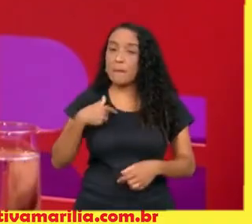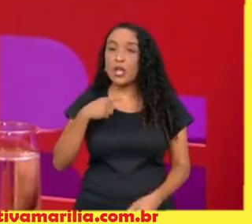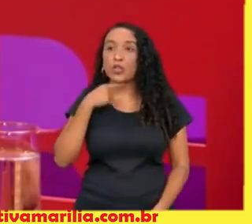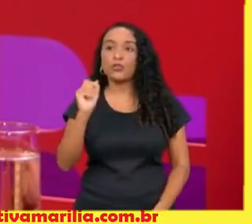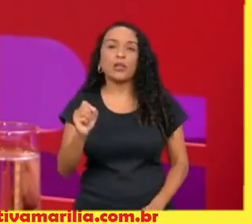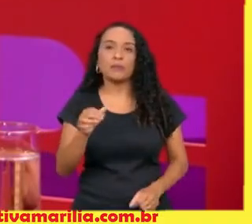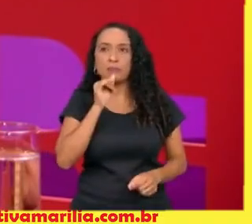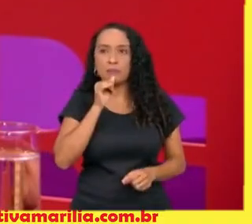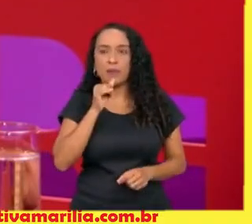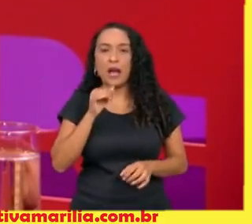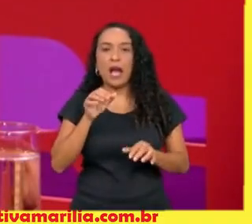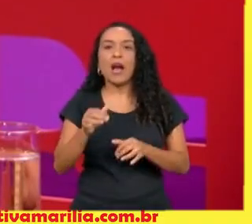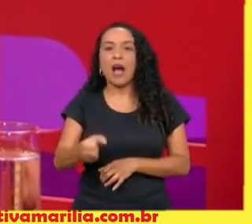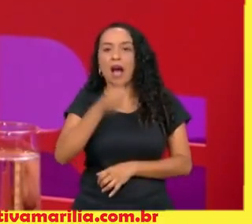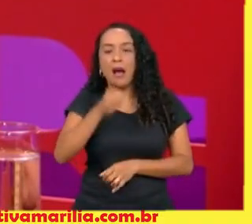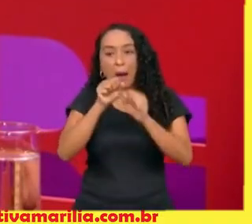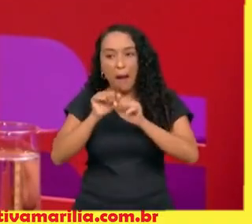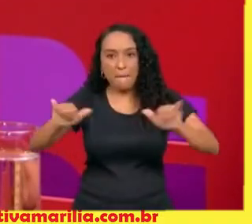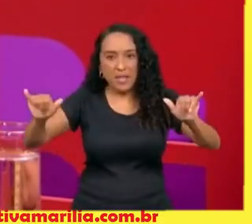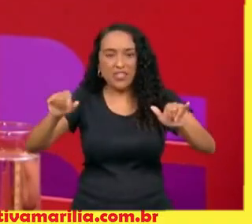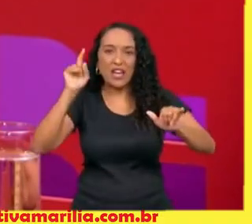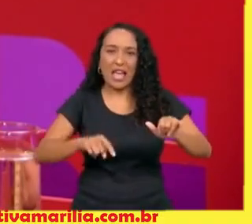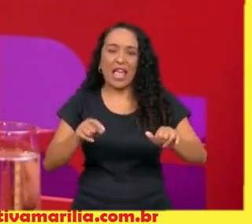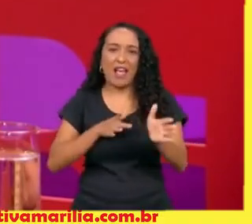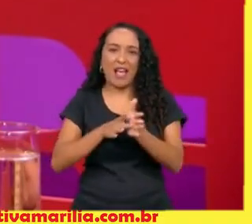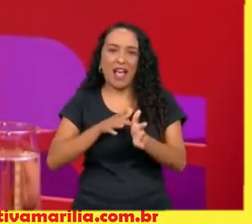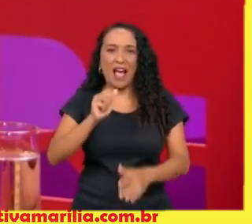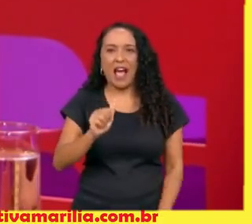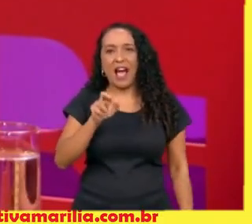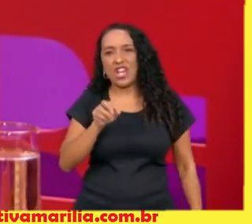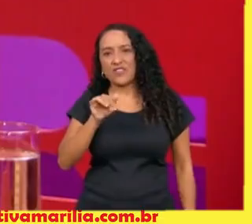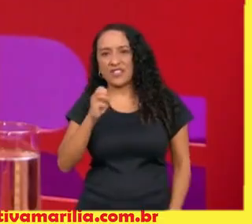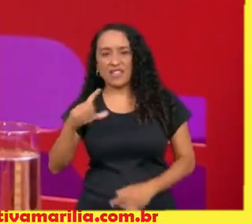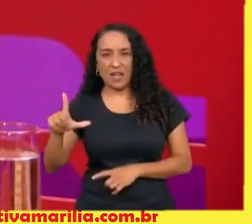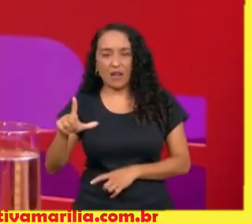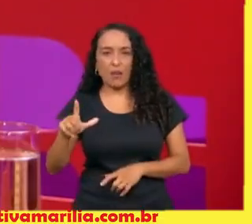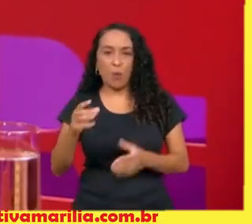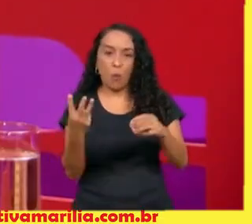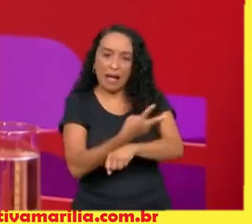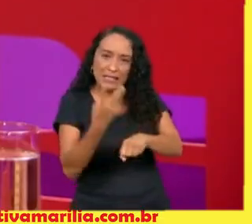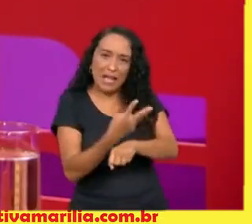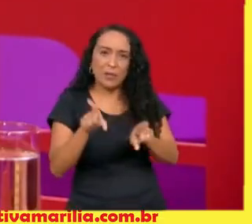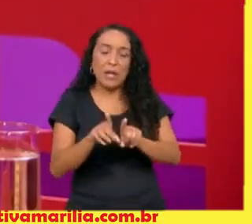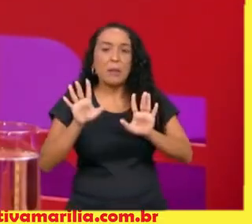tudo bem, a mídia é artificial, Isso. O WhatsApp é artificial, né? Mas a tendência da